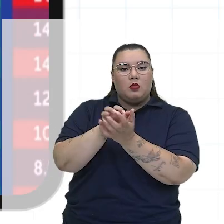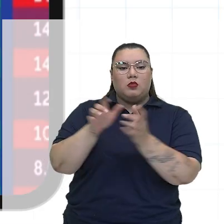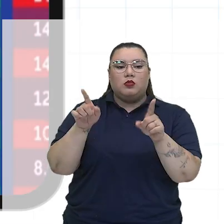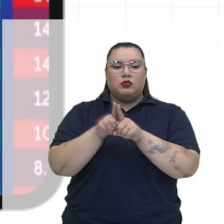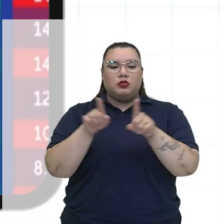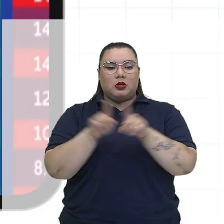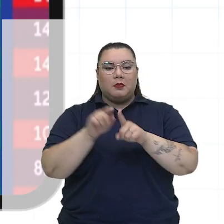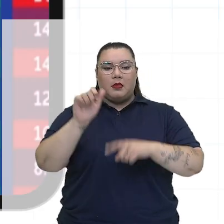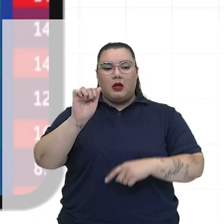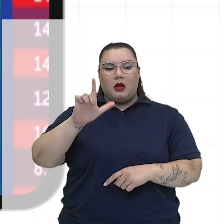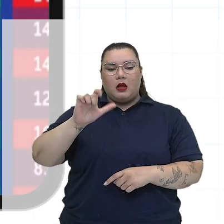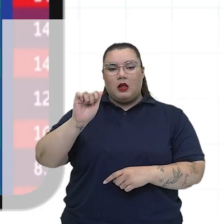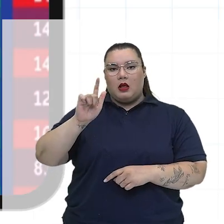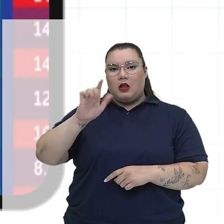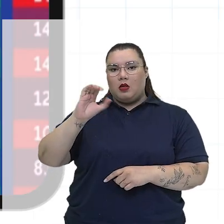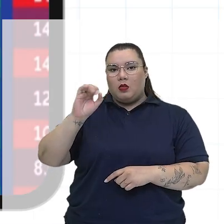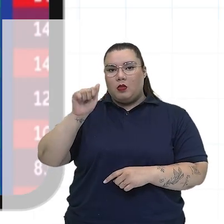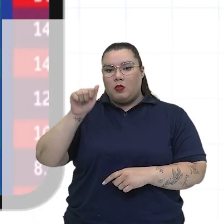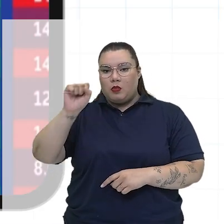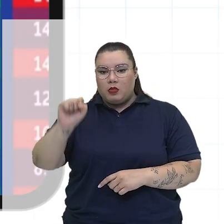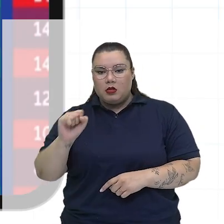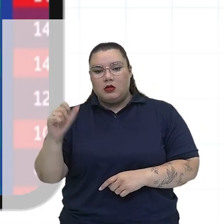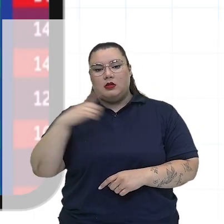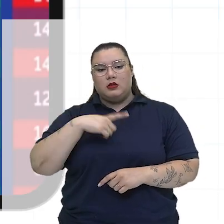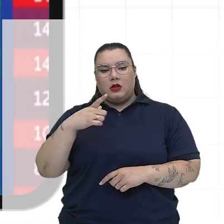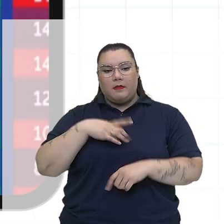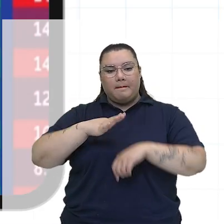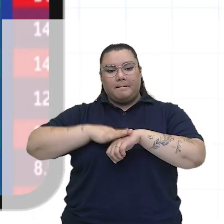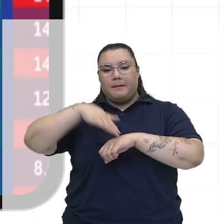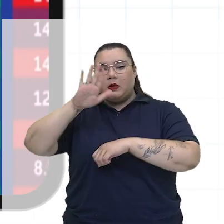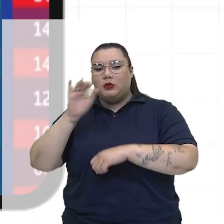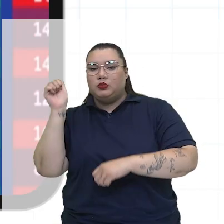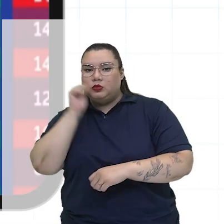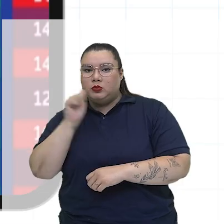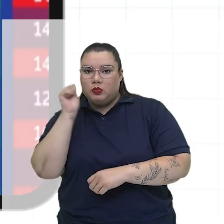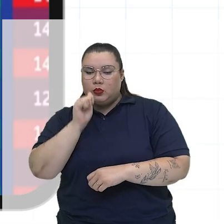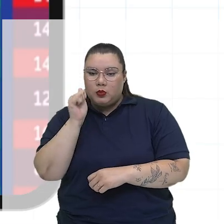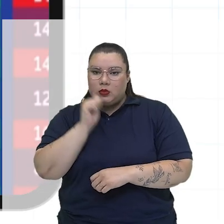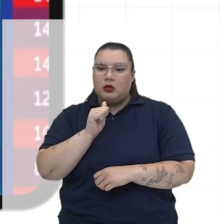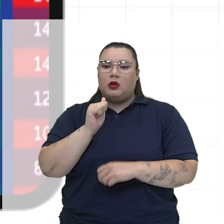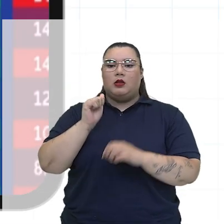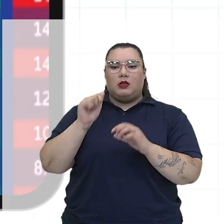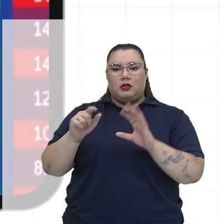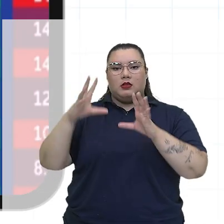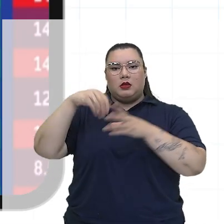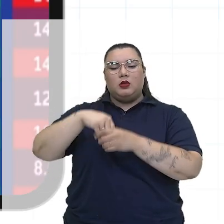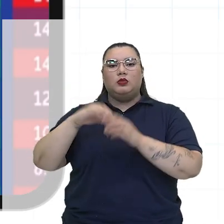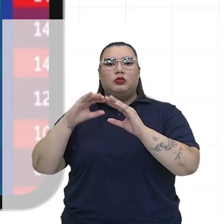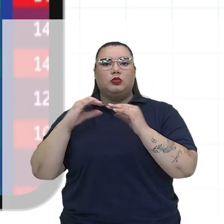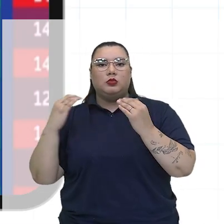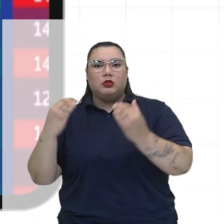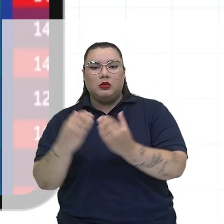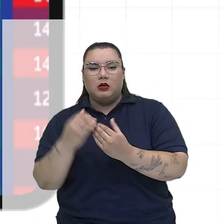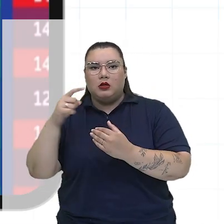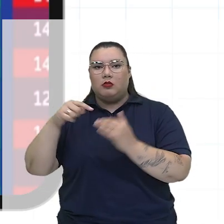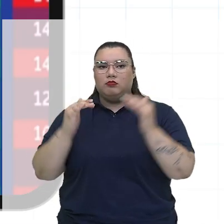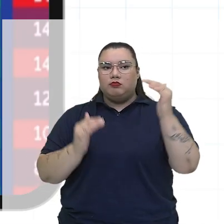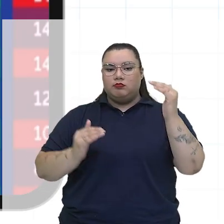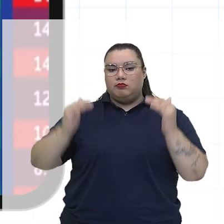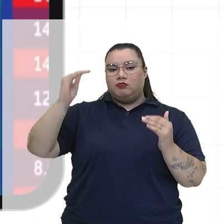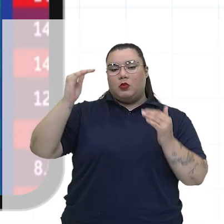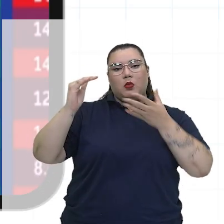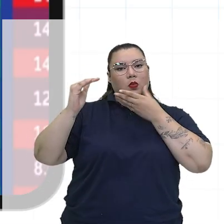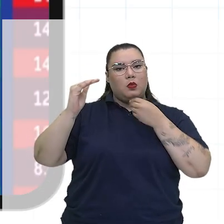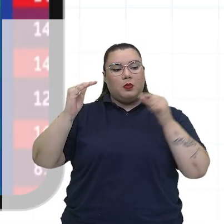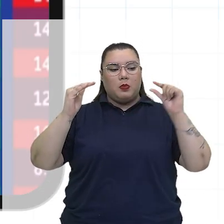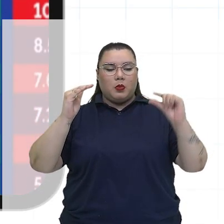de Alagoas, a presença das mulheres nas comunidades pesqueiras é superior